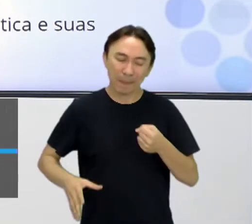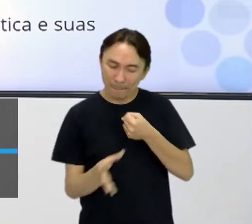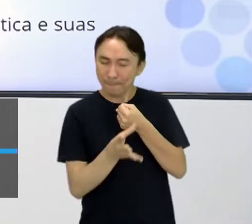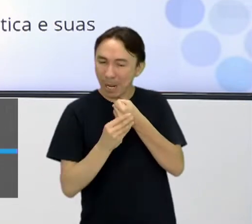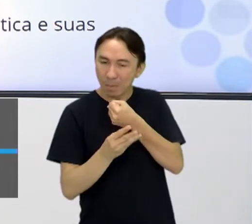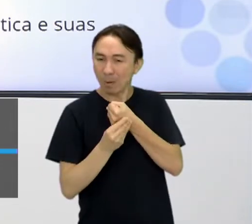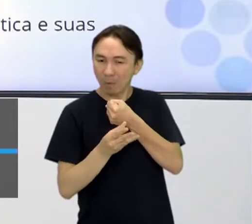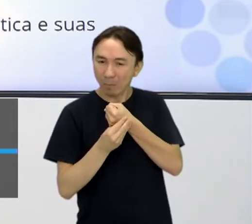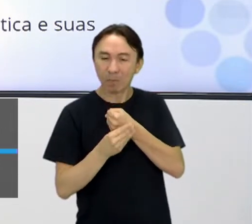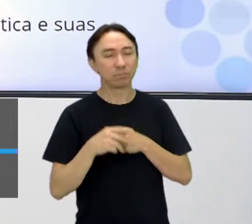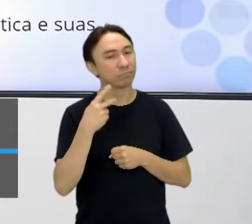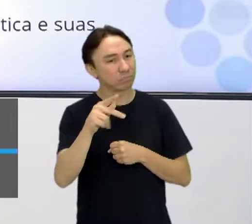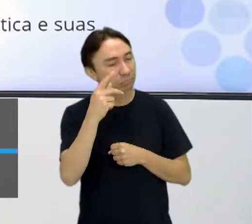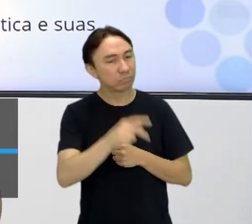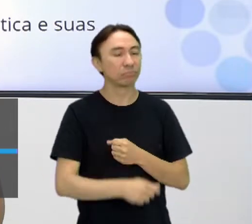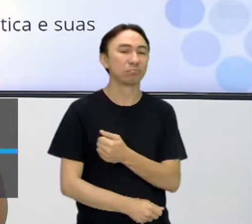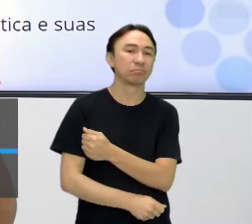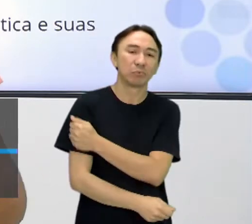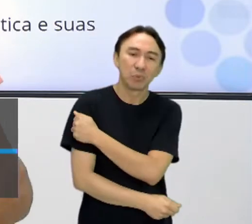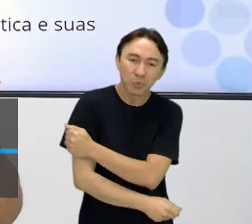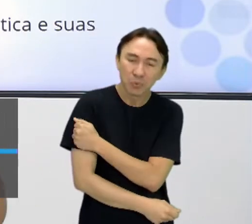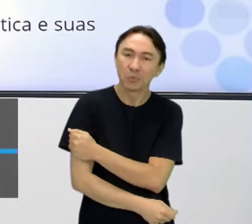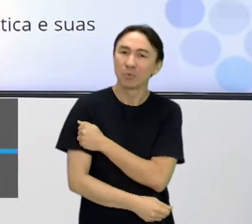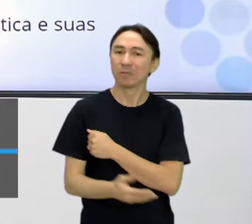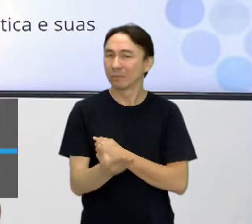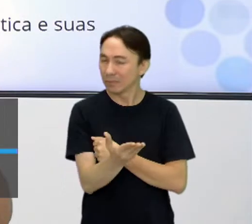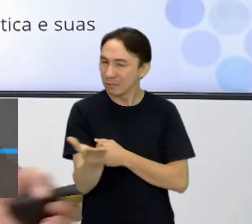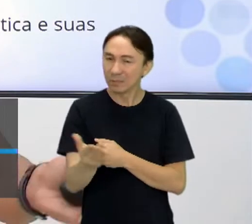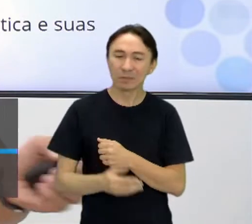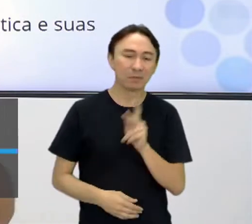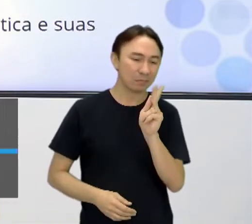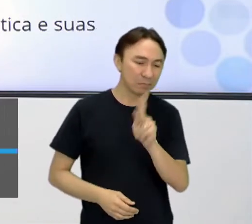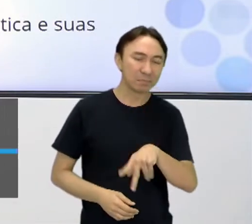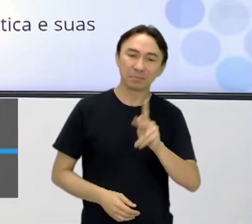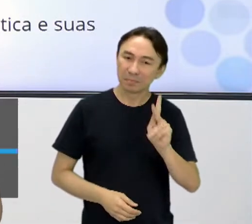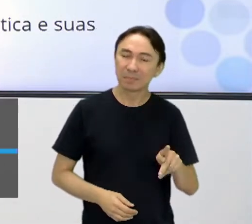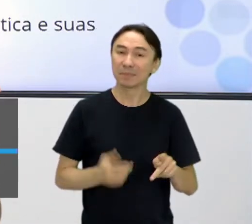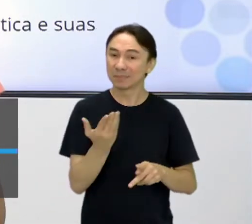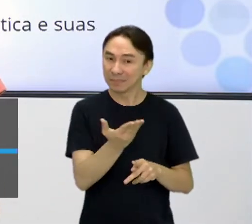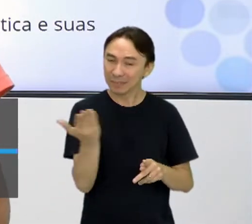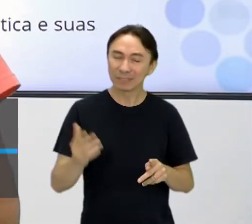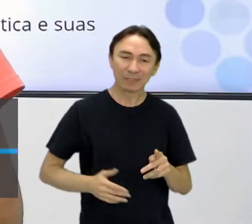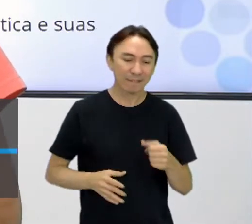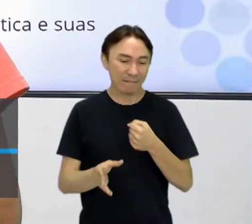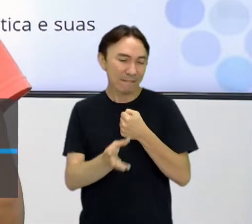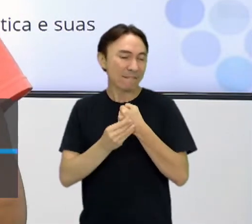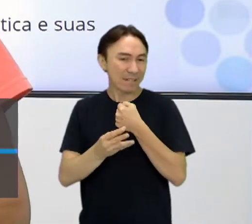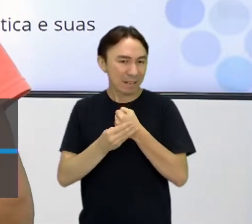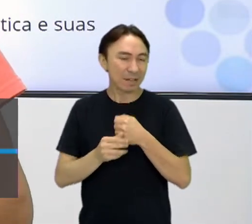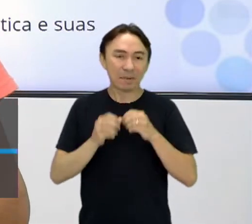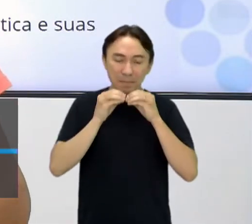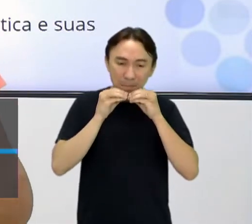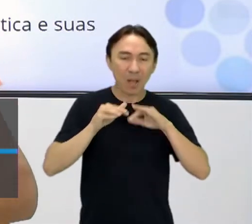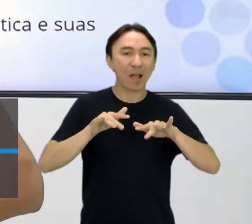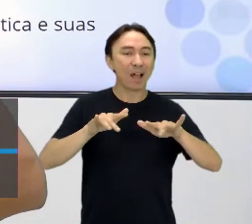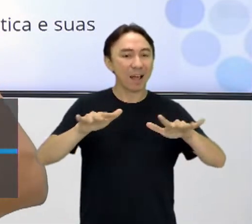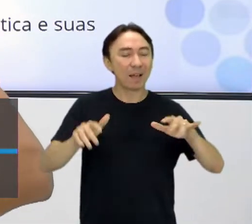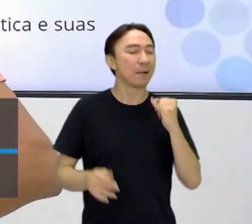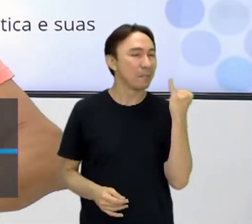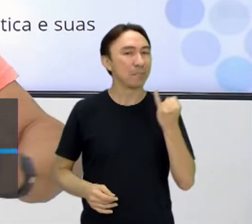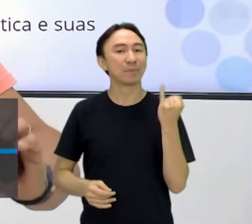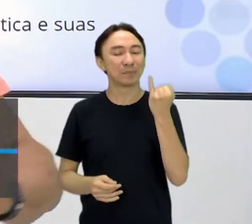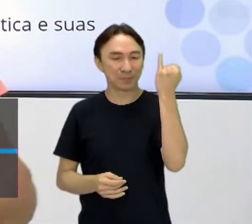você estudante, para você professor, né, de maneira geral, né, distribuir conhecimento, conversar, trocar ideias sobre essa coisa